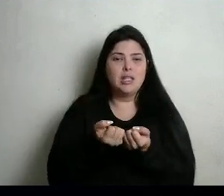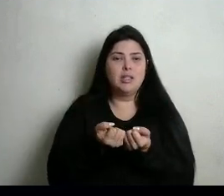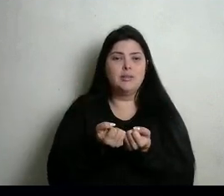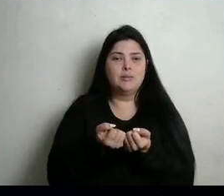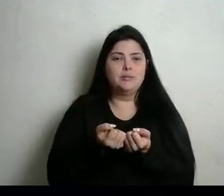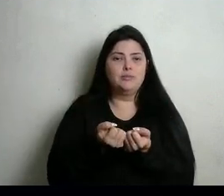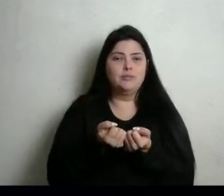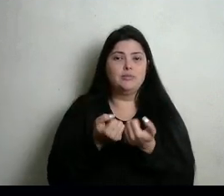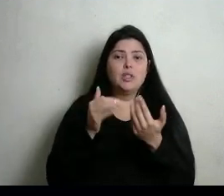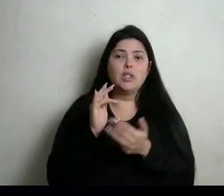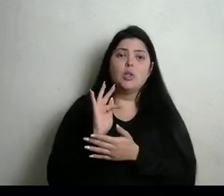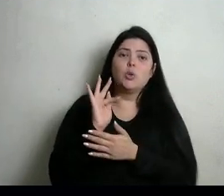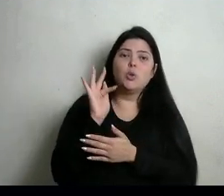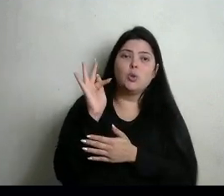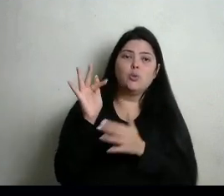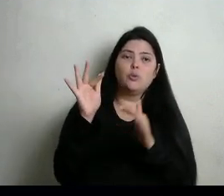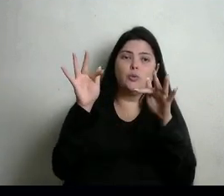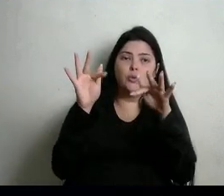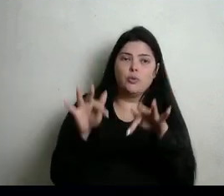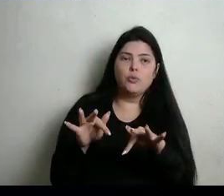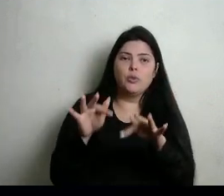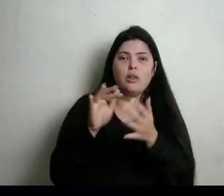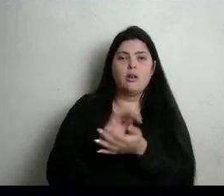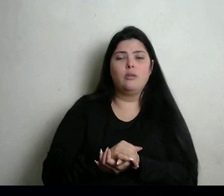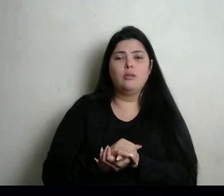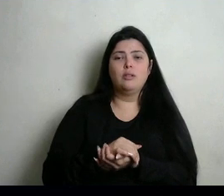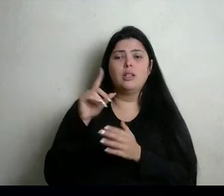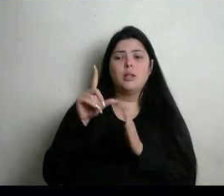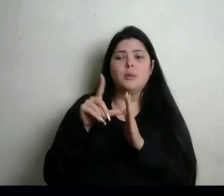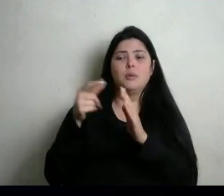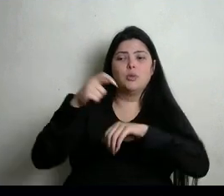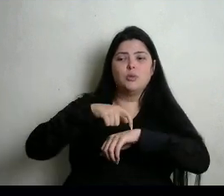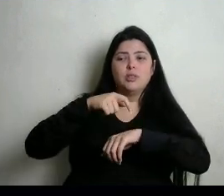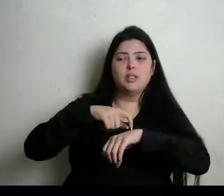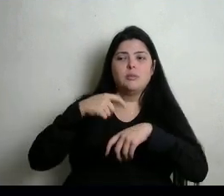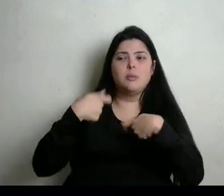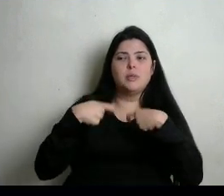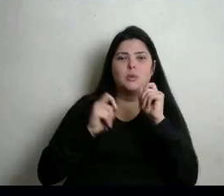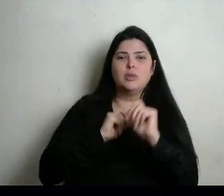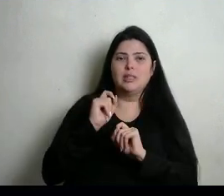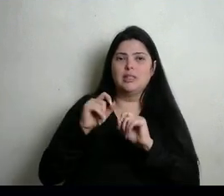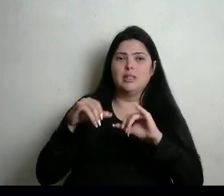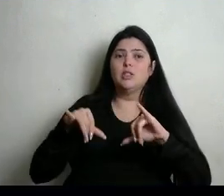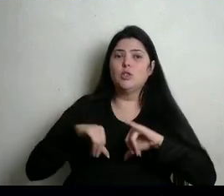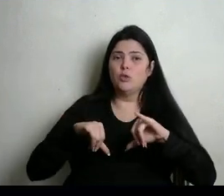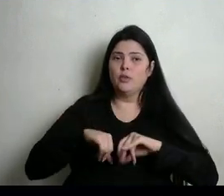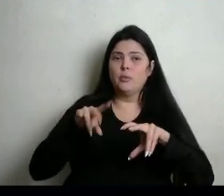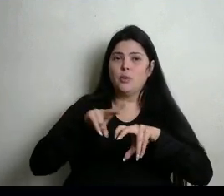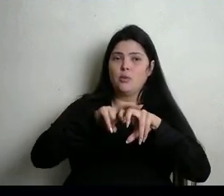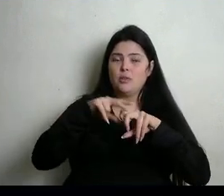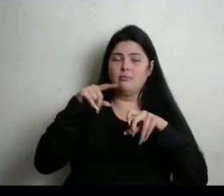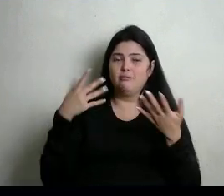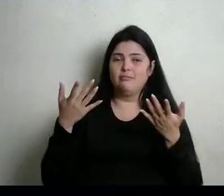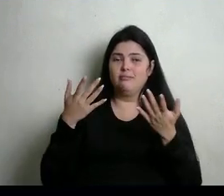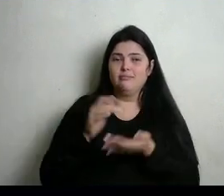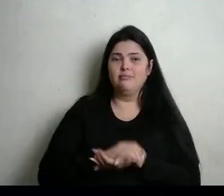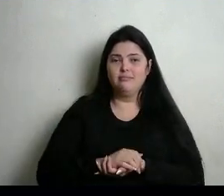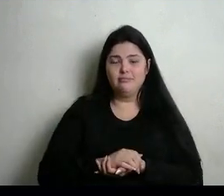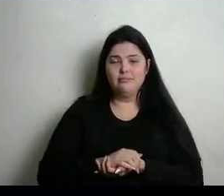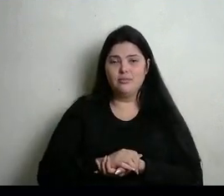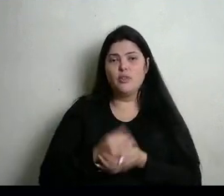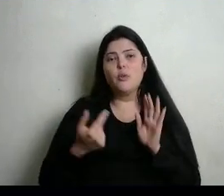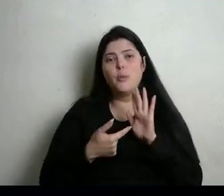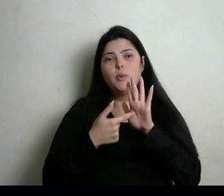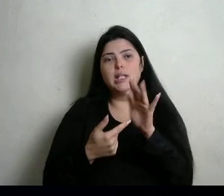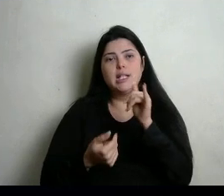no final, depois de algum tempo, a gente vai sentir as dores disso. E aqui eu vou trazer um exemplo